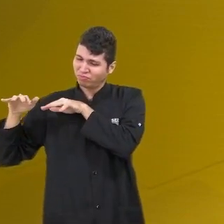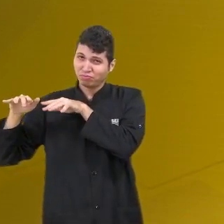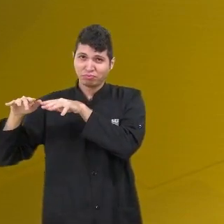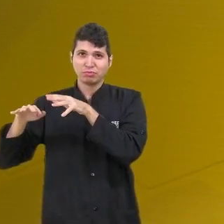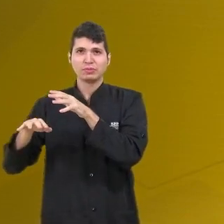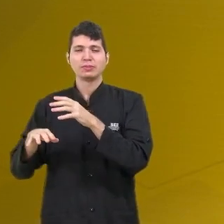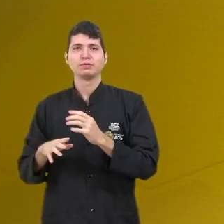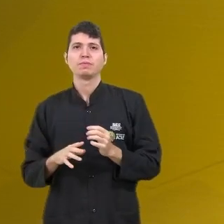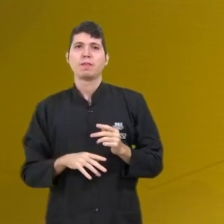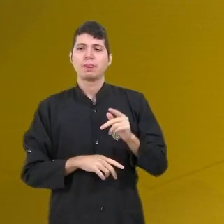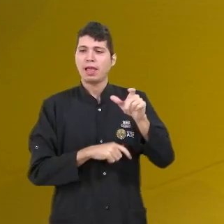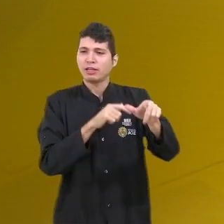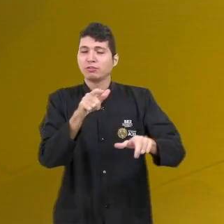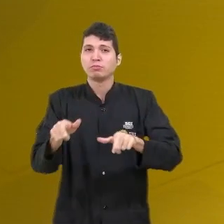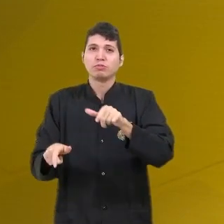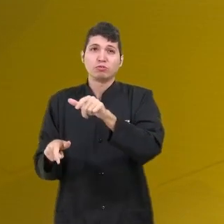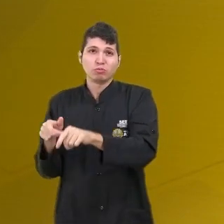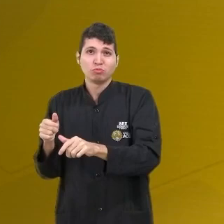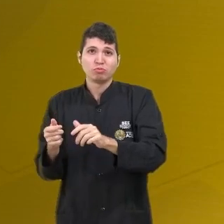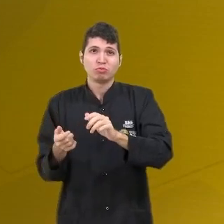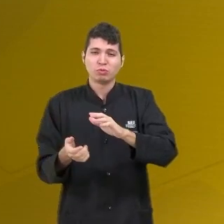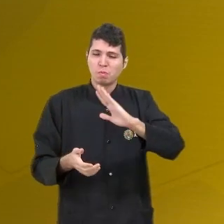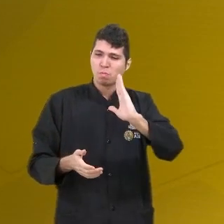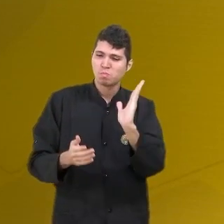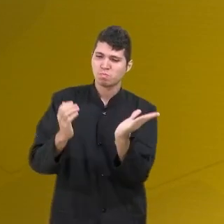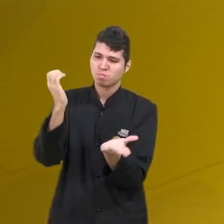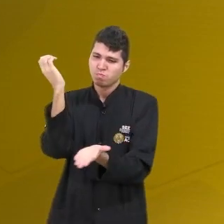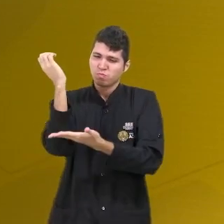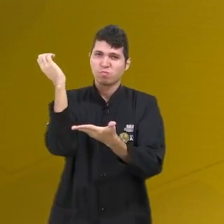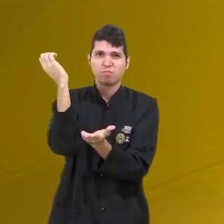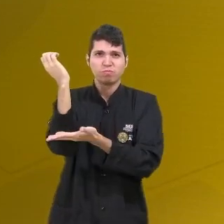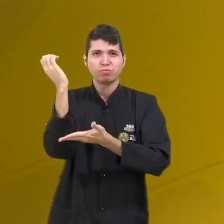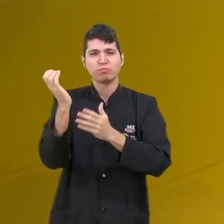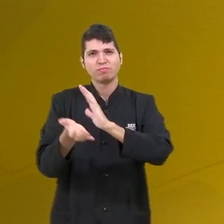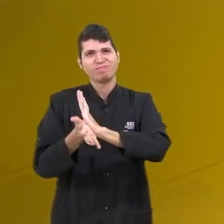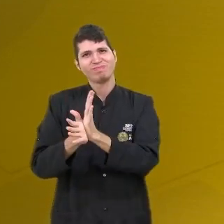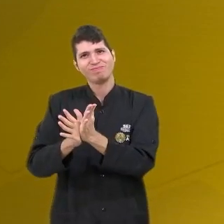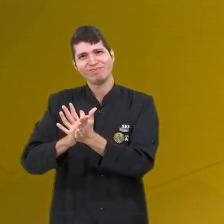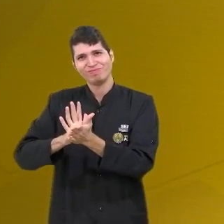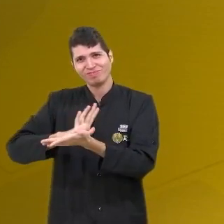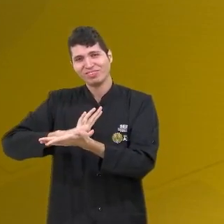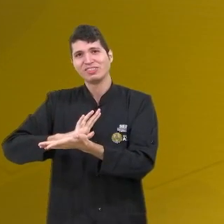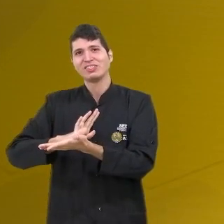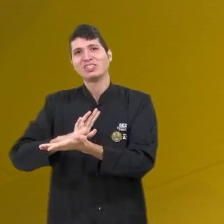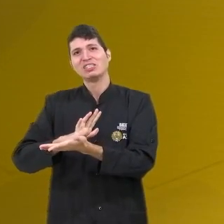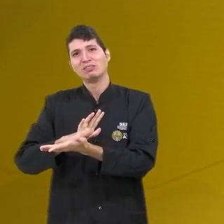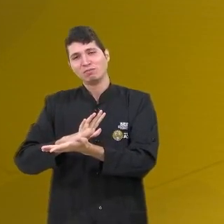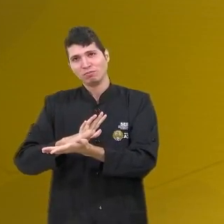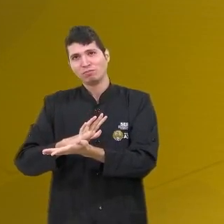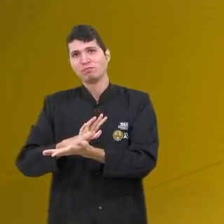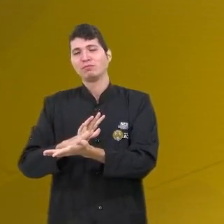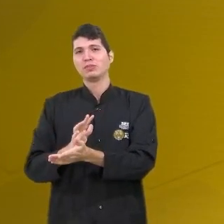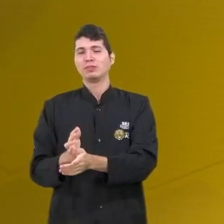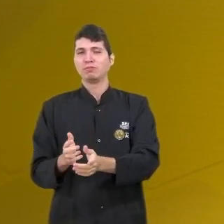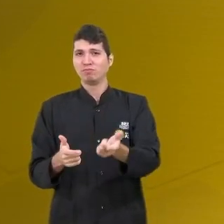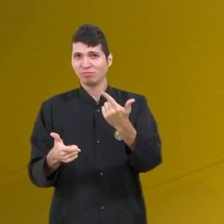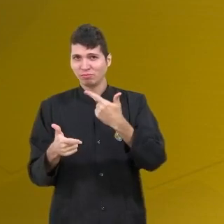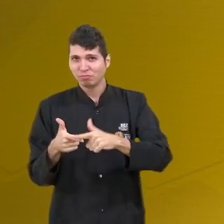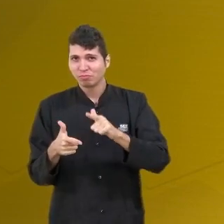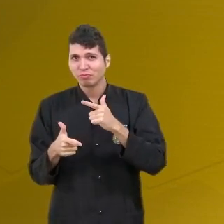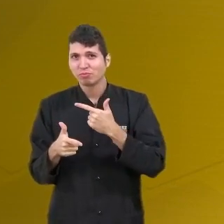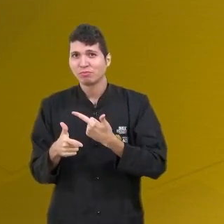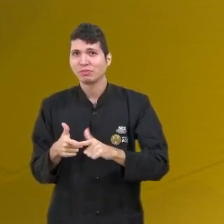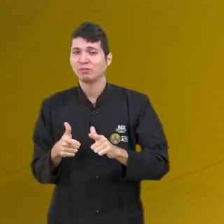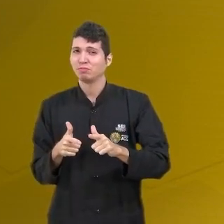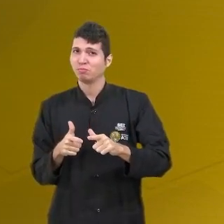estão diminuindo a quantidade de árvores e isso está prejudicando, e o maior